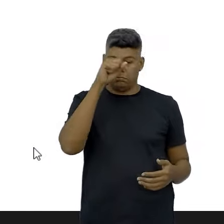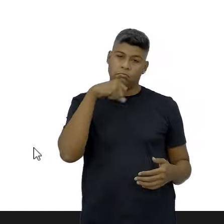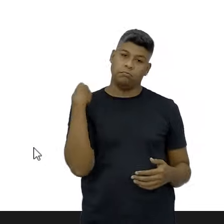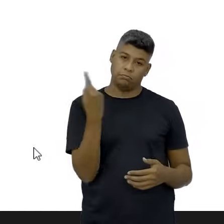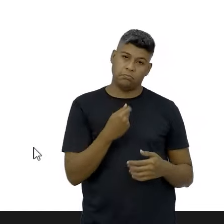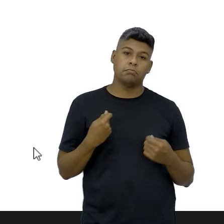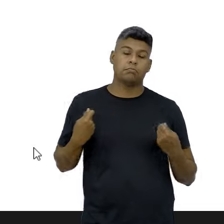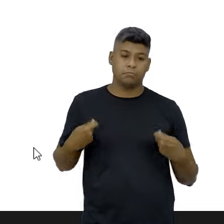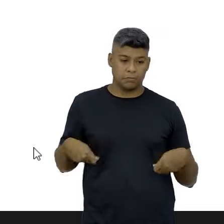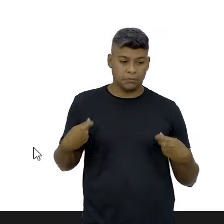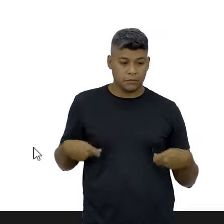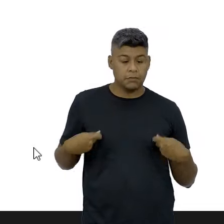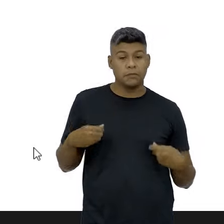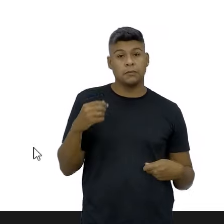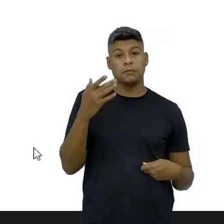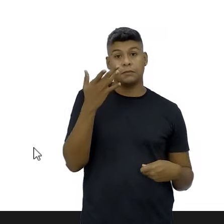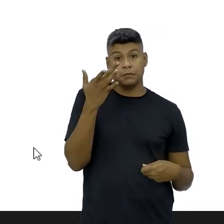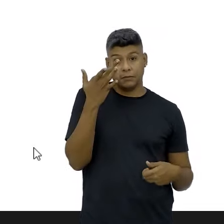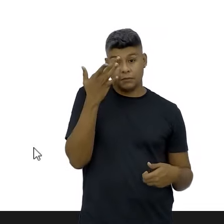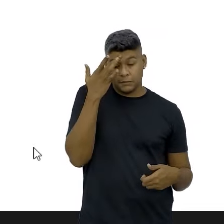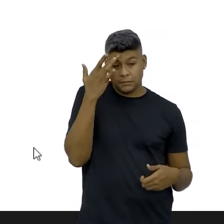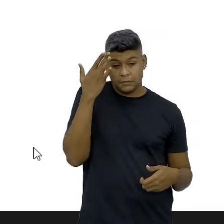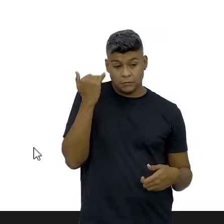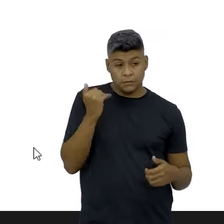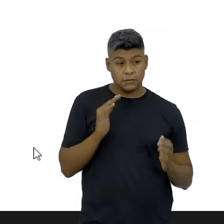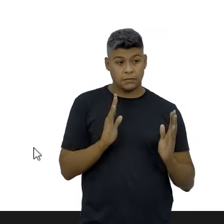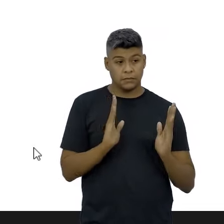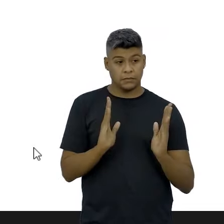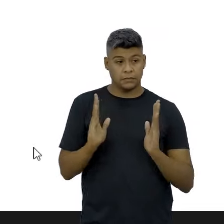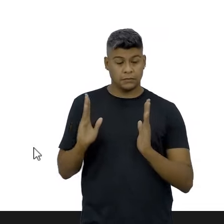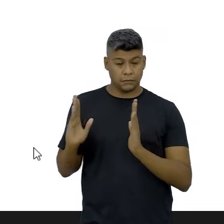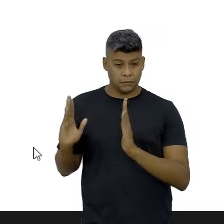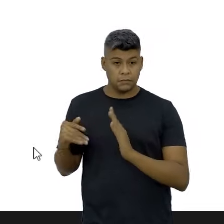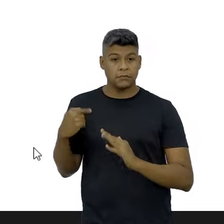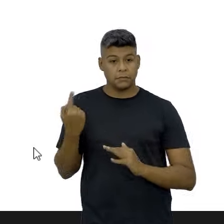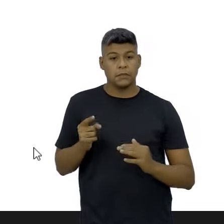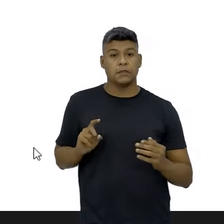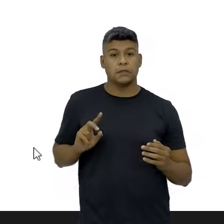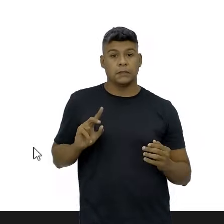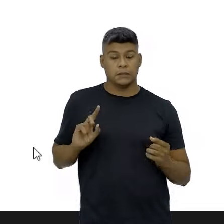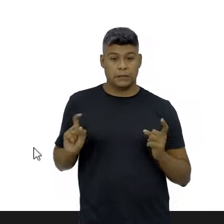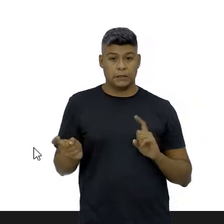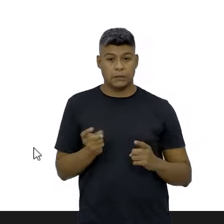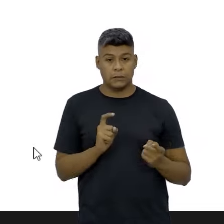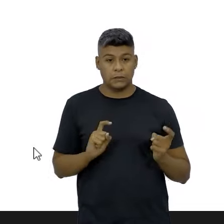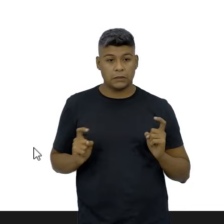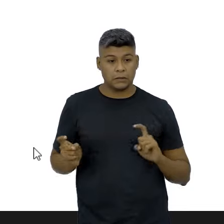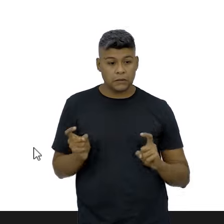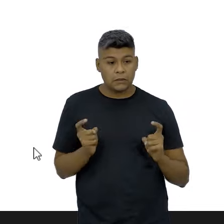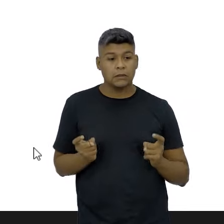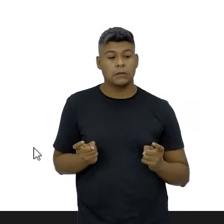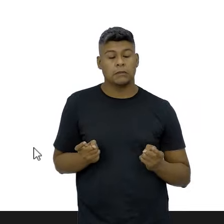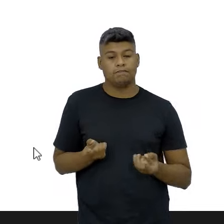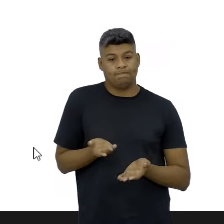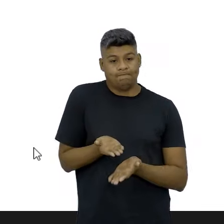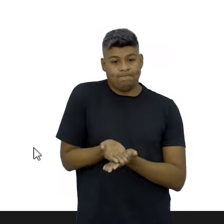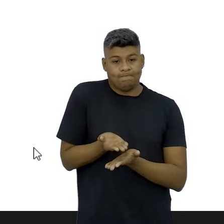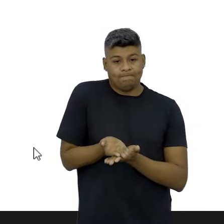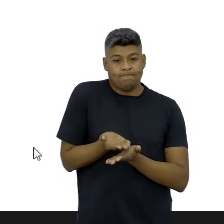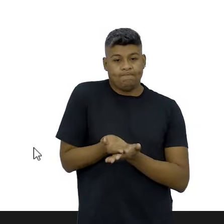precisamos priorizar, e ao longo da nossa sequência nós vamos discutir, explorando aí